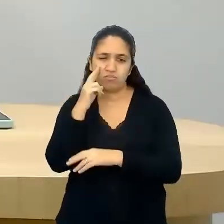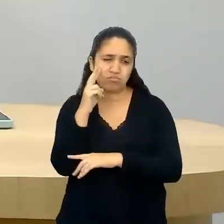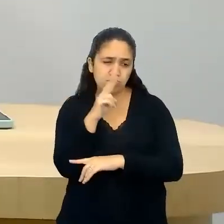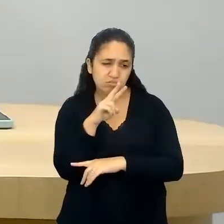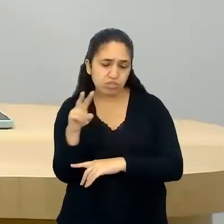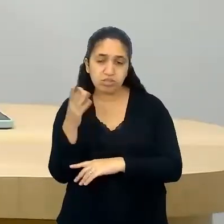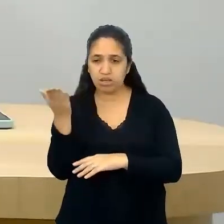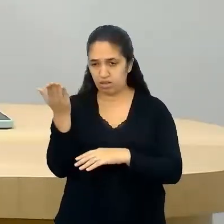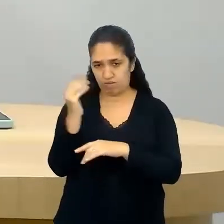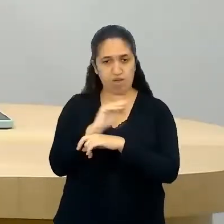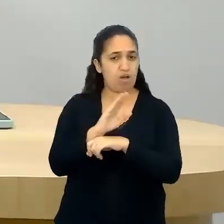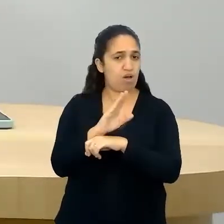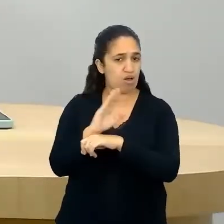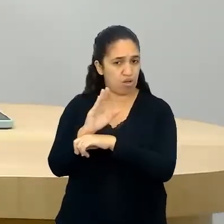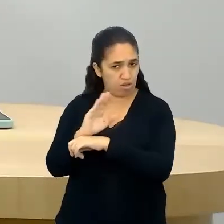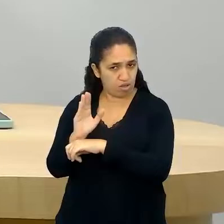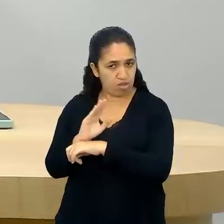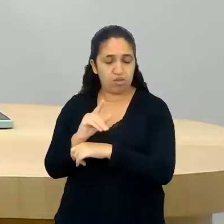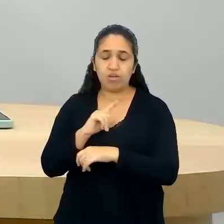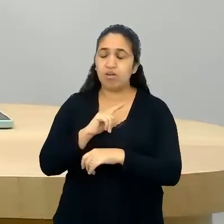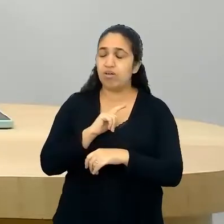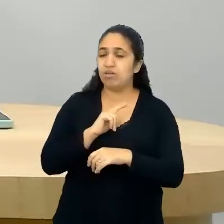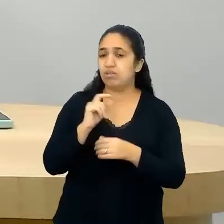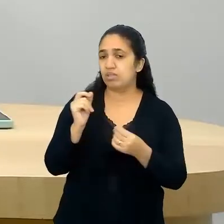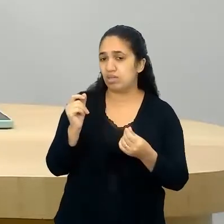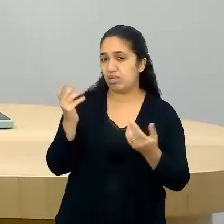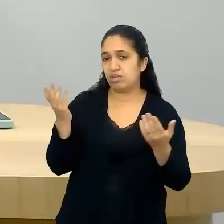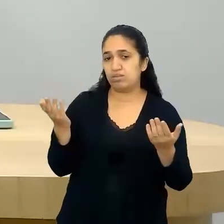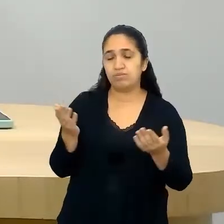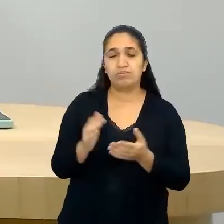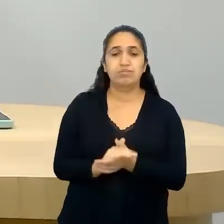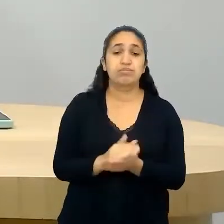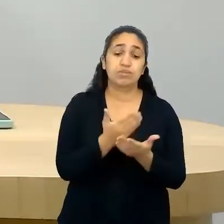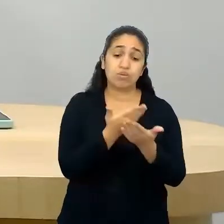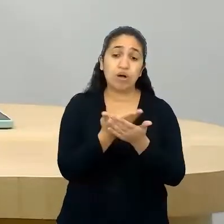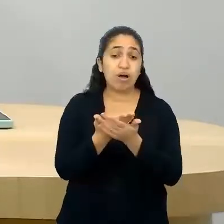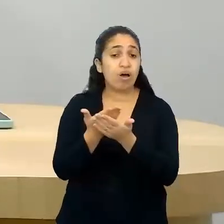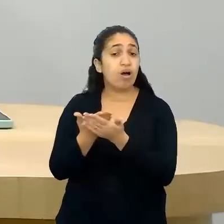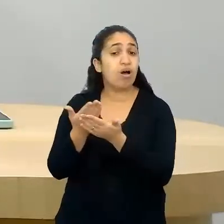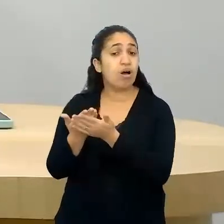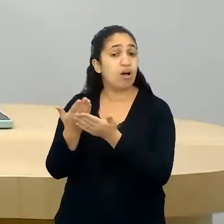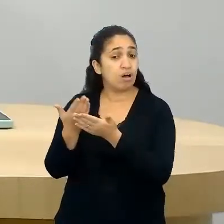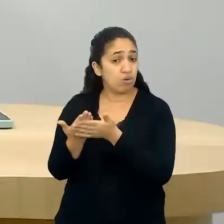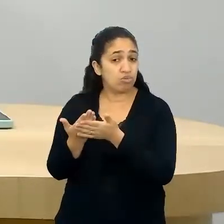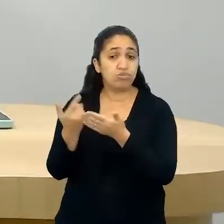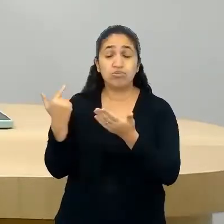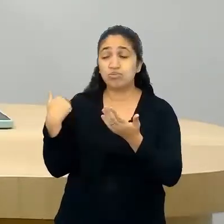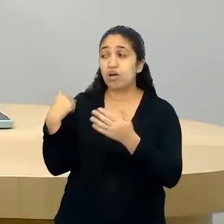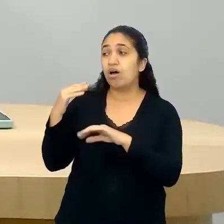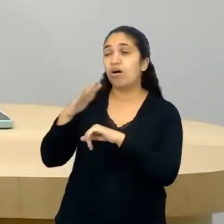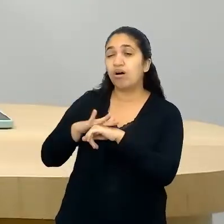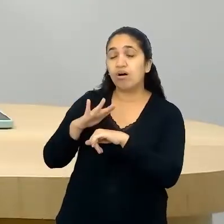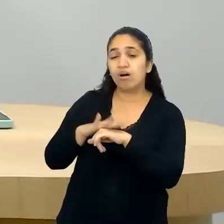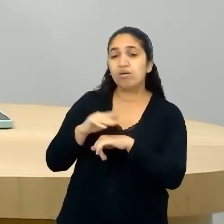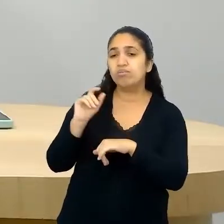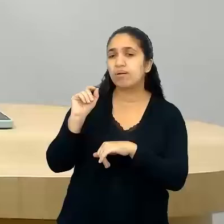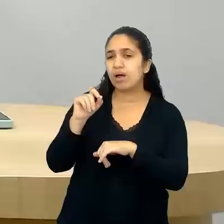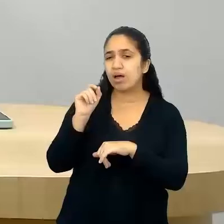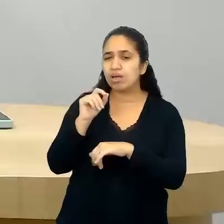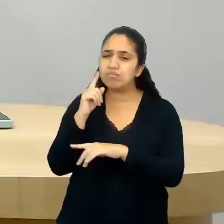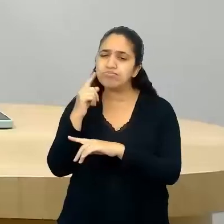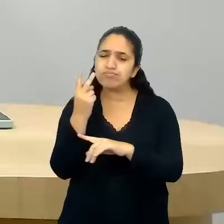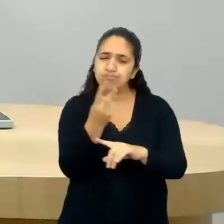no vídeo, a gente também tem essa questão aí desses estudos, né, que são feitos aí, logicamente, para